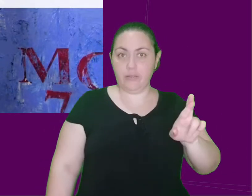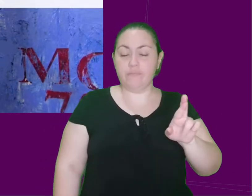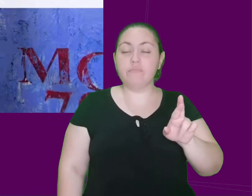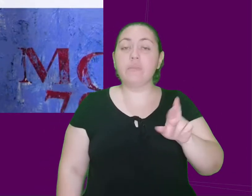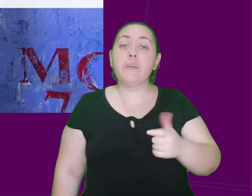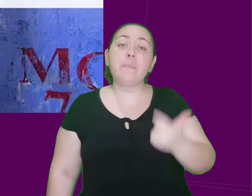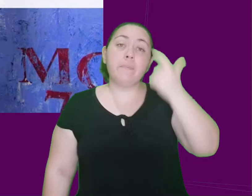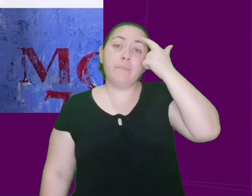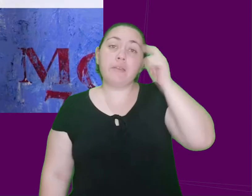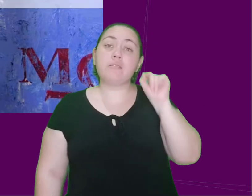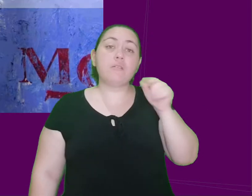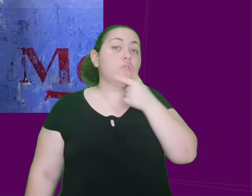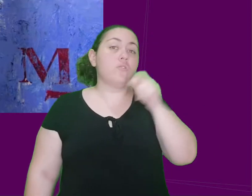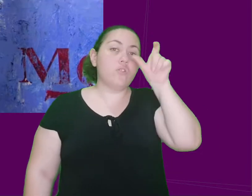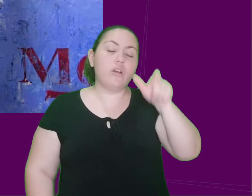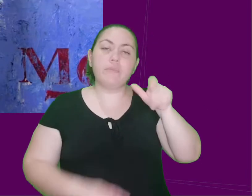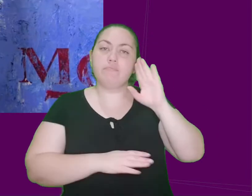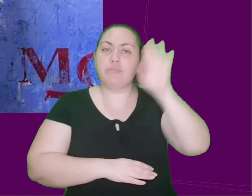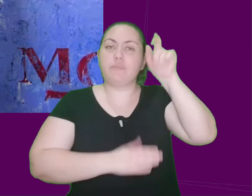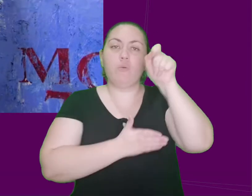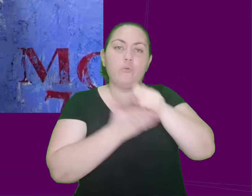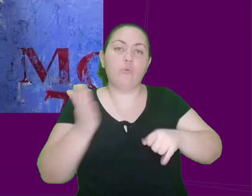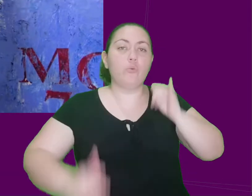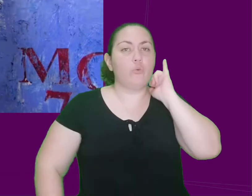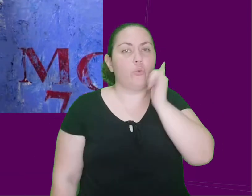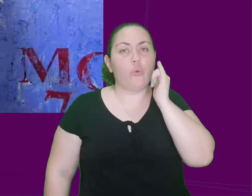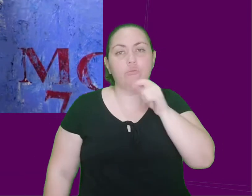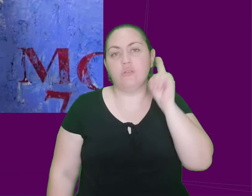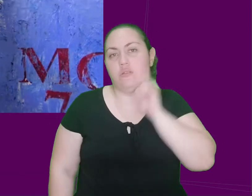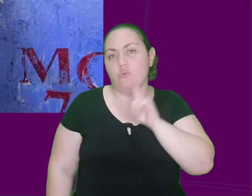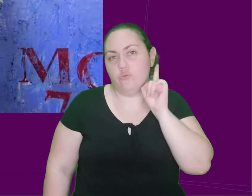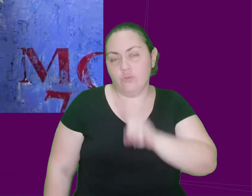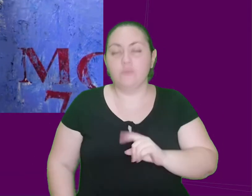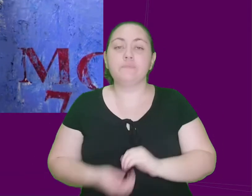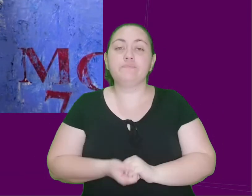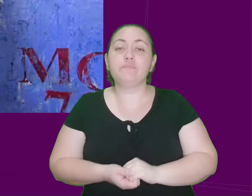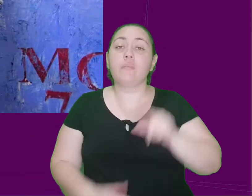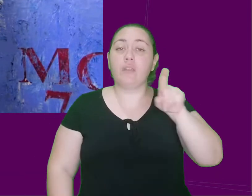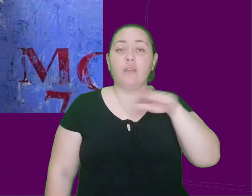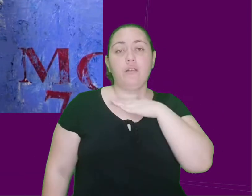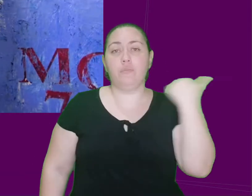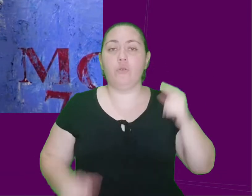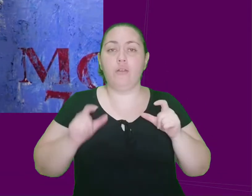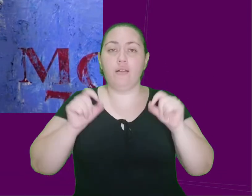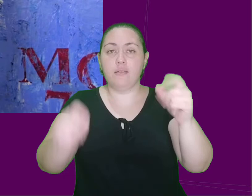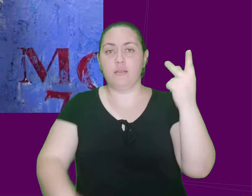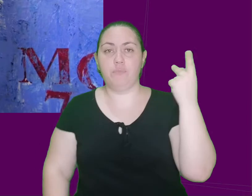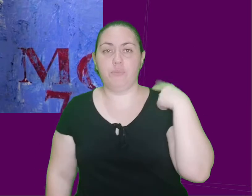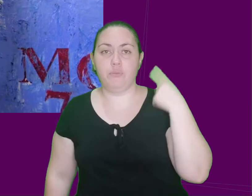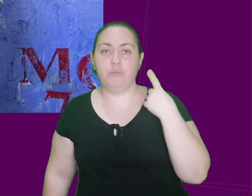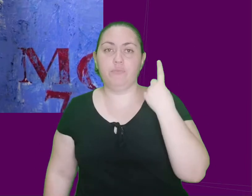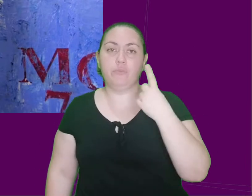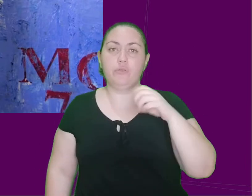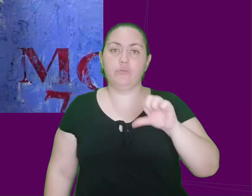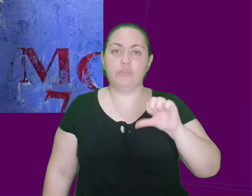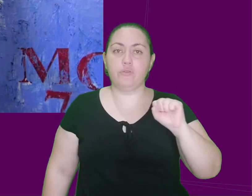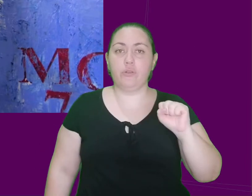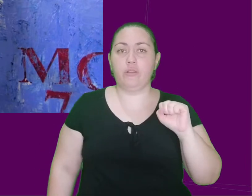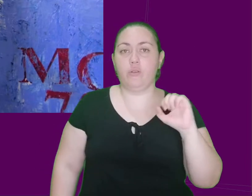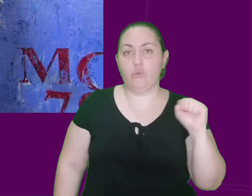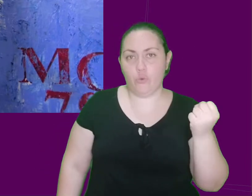é considerado um dos mais importantes autores de contos dos Estados Unidos. Ele morreu de câncer pulmonar